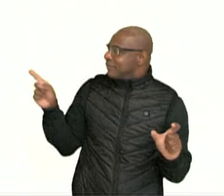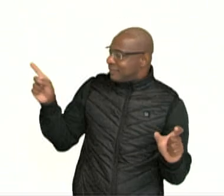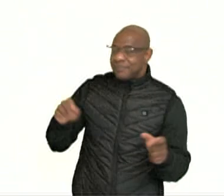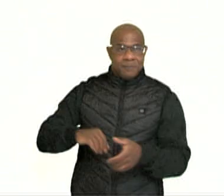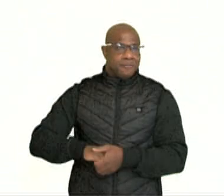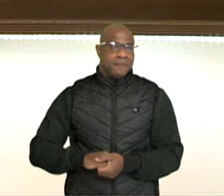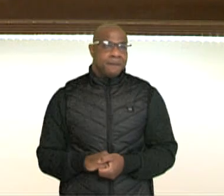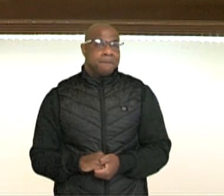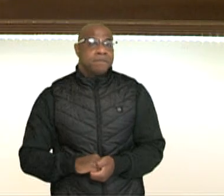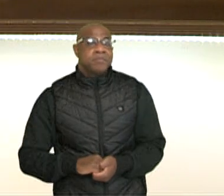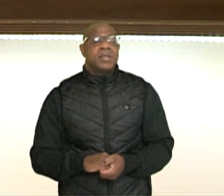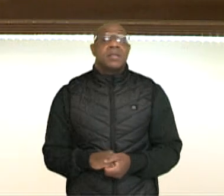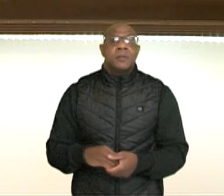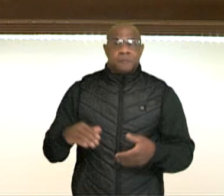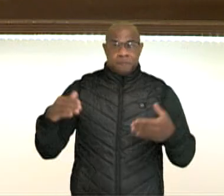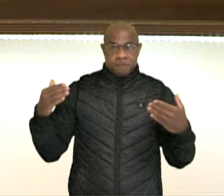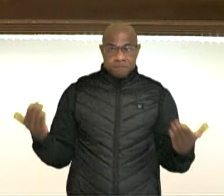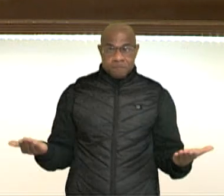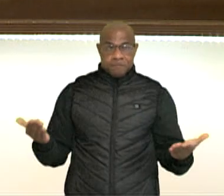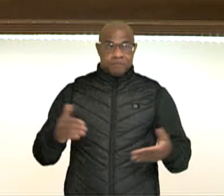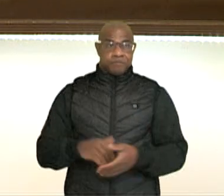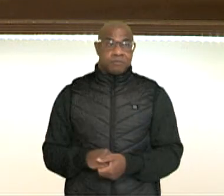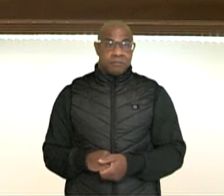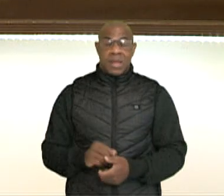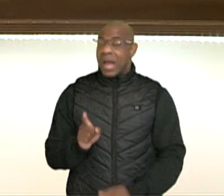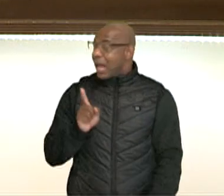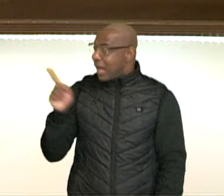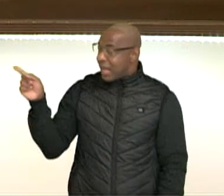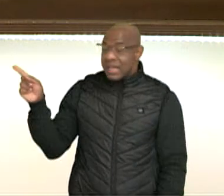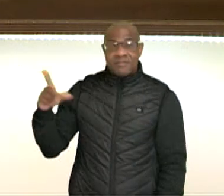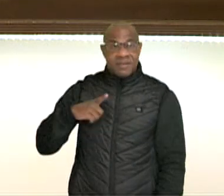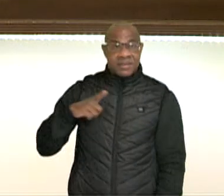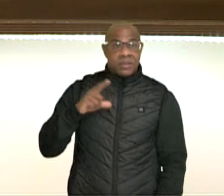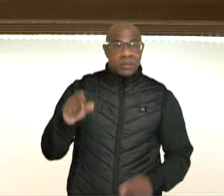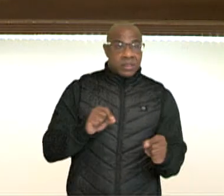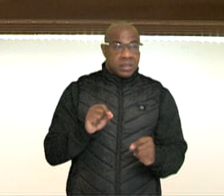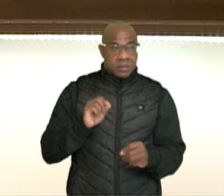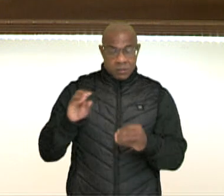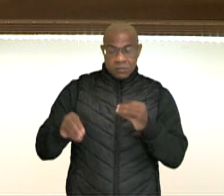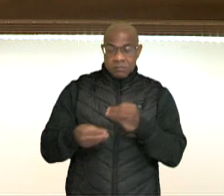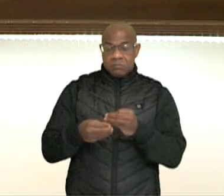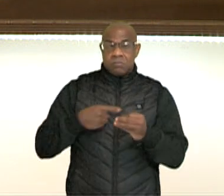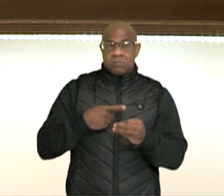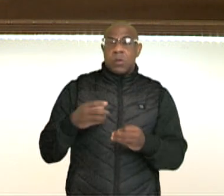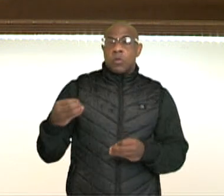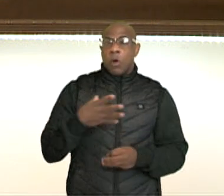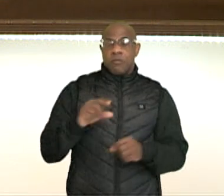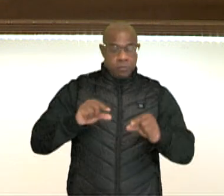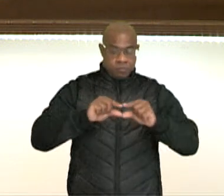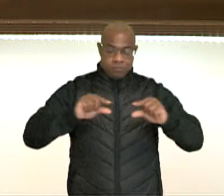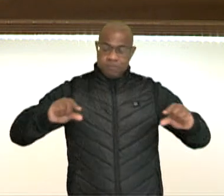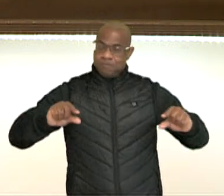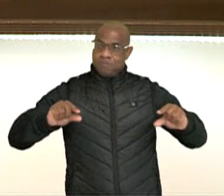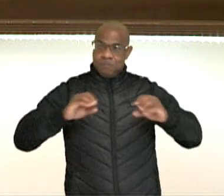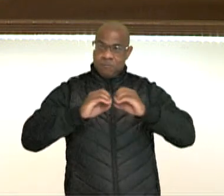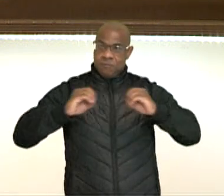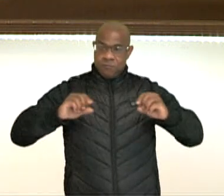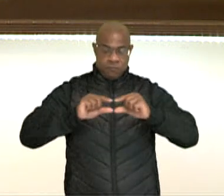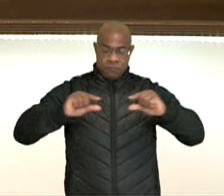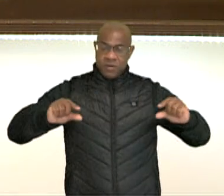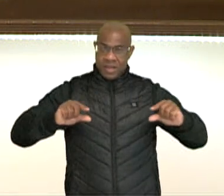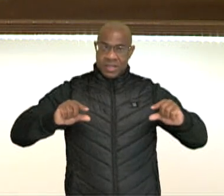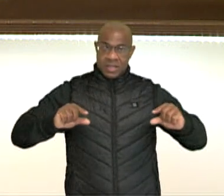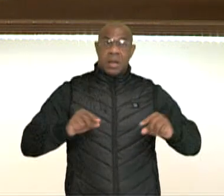nominal ou como adjunta adverbial. Mas aqui eu vou ter ela introduzindo uma nova oração. Por isso que daí é uma